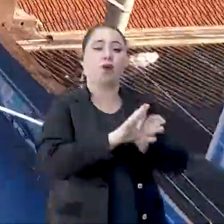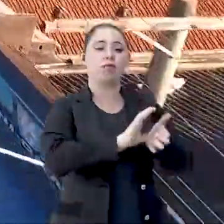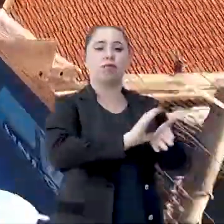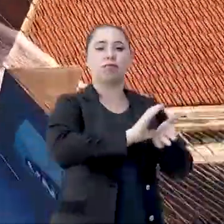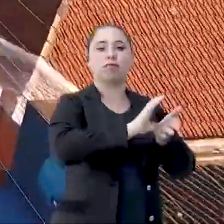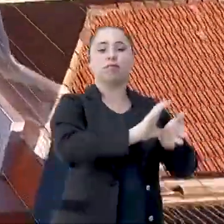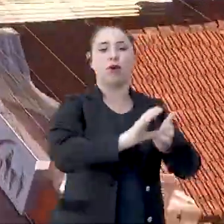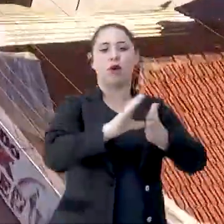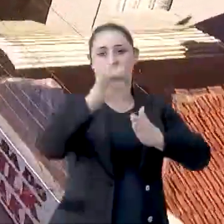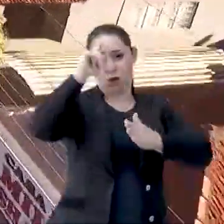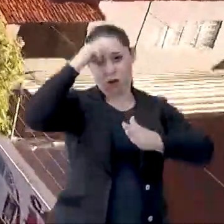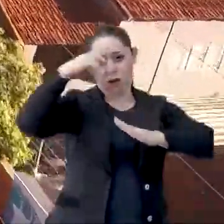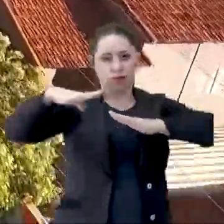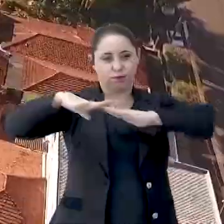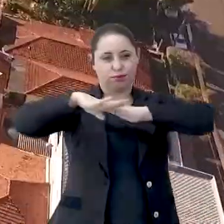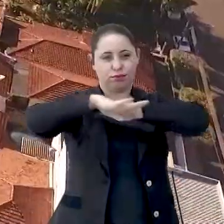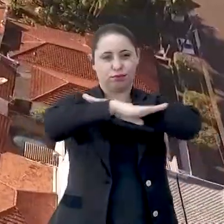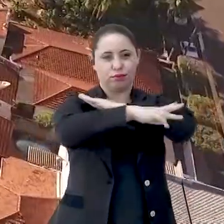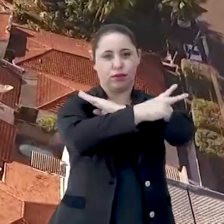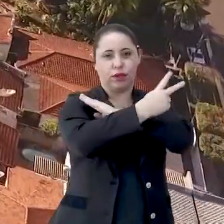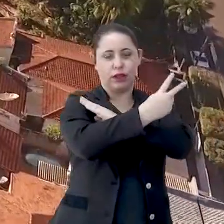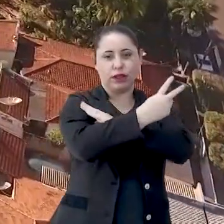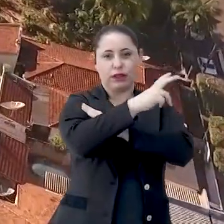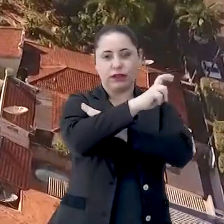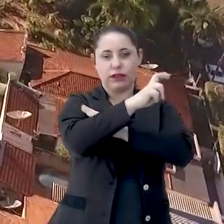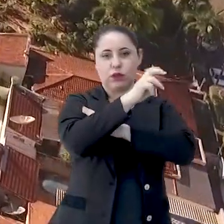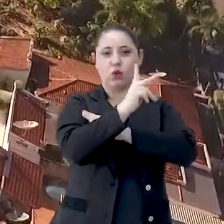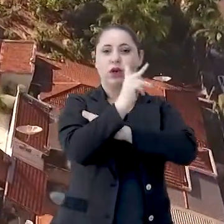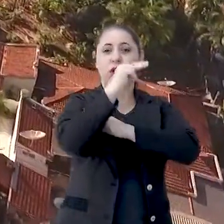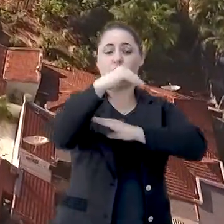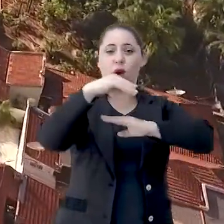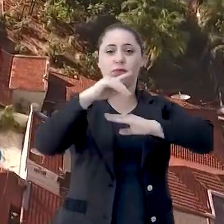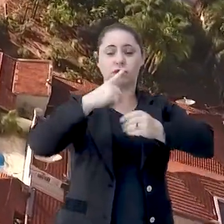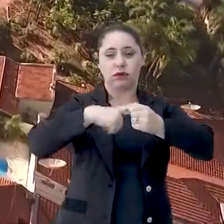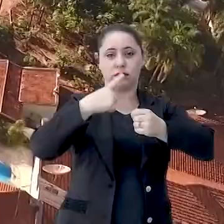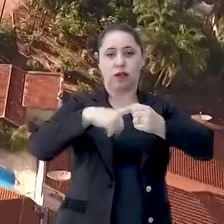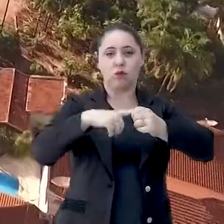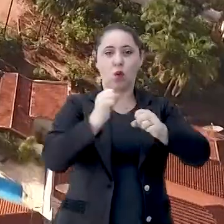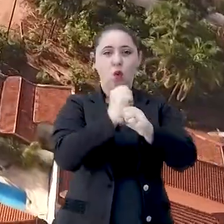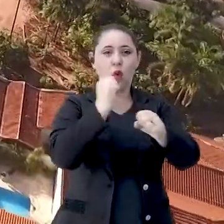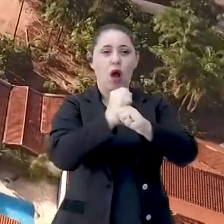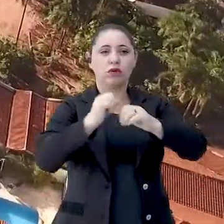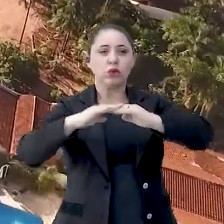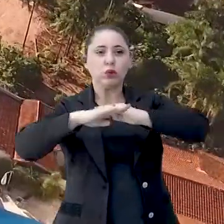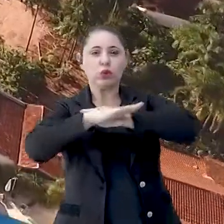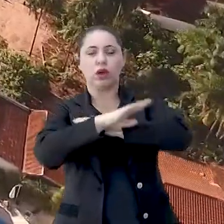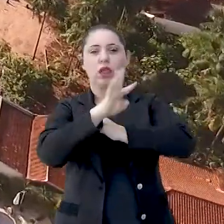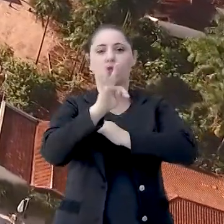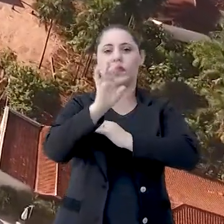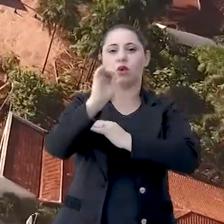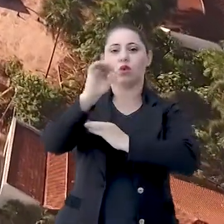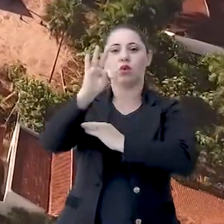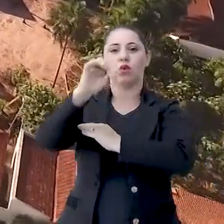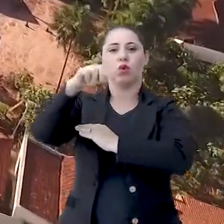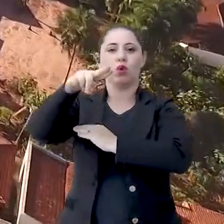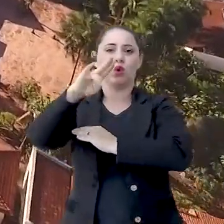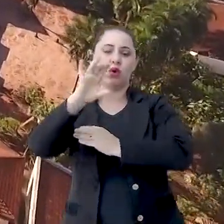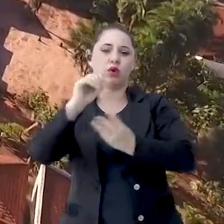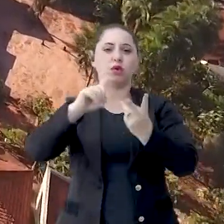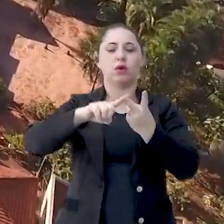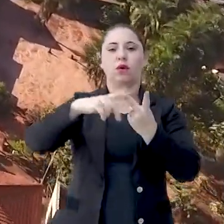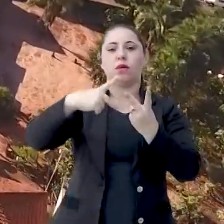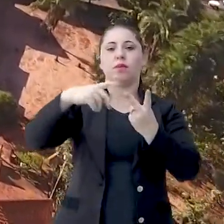ruas Teotônio Reis da Costa, Pedro Pereira de Almeida, Sebastião Leal, Joaquim Balduino de